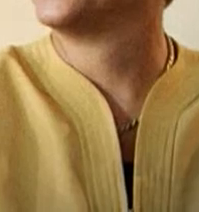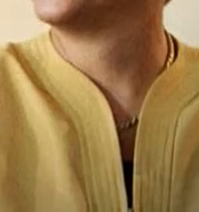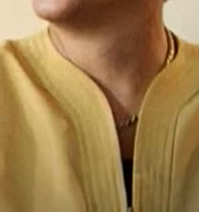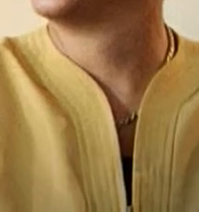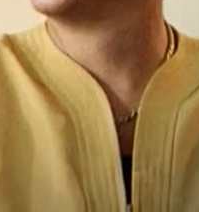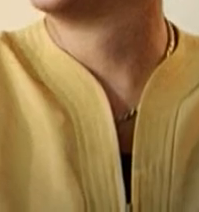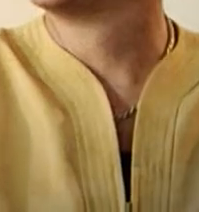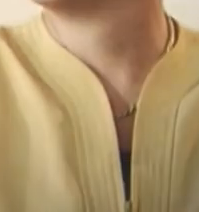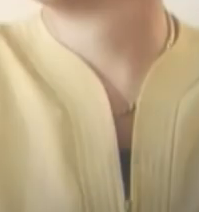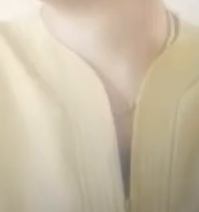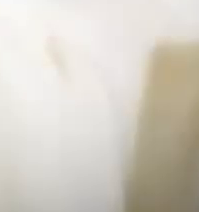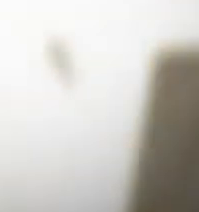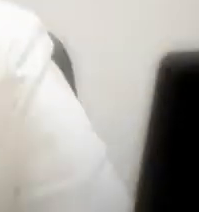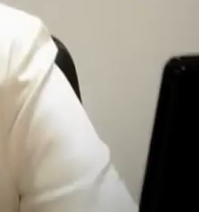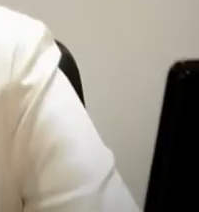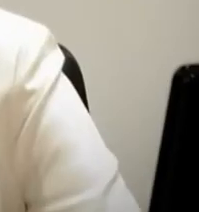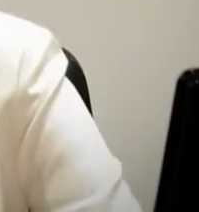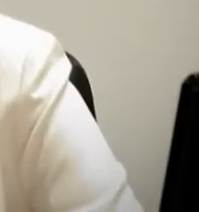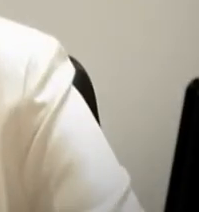o